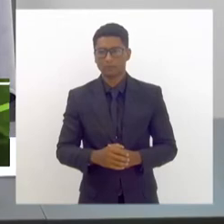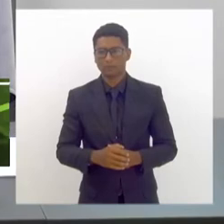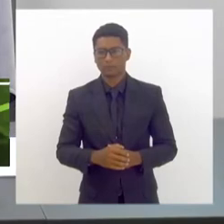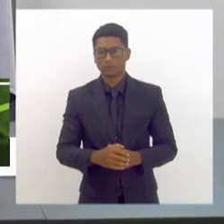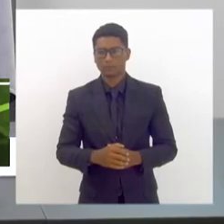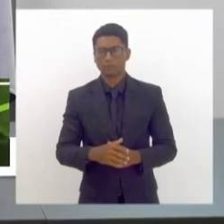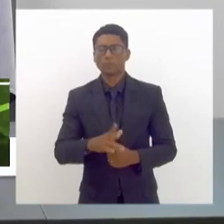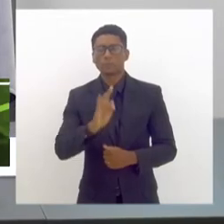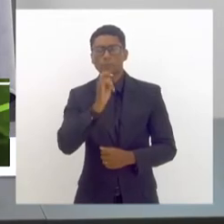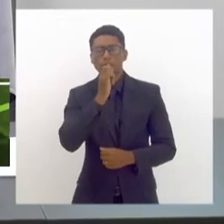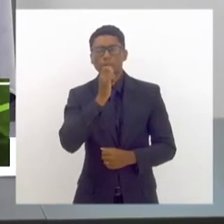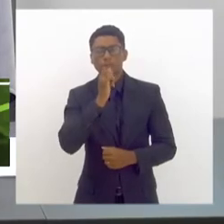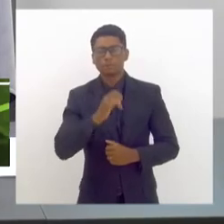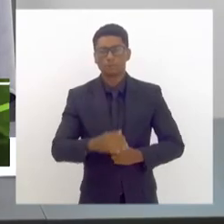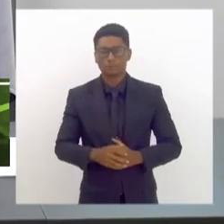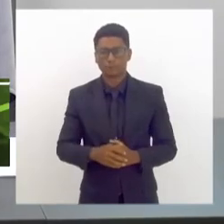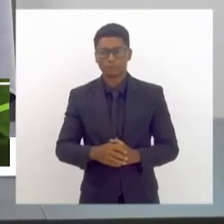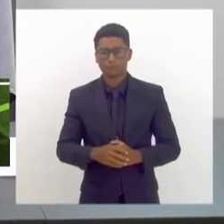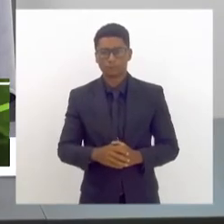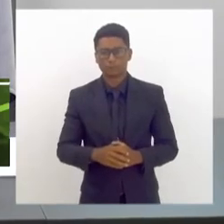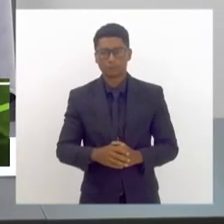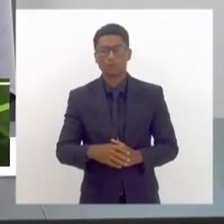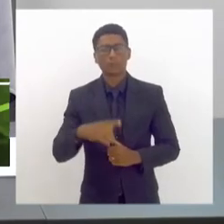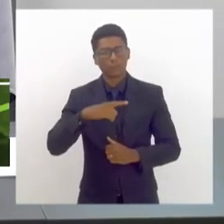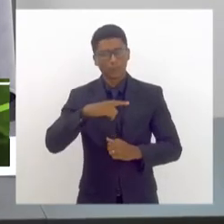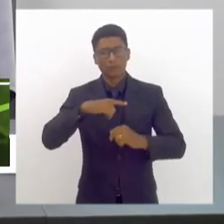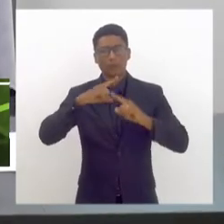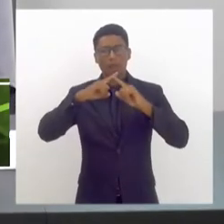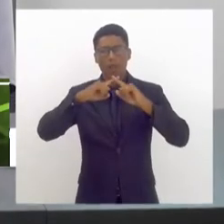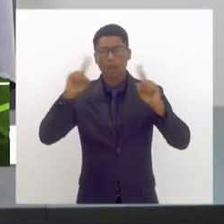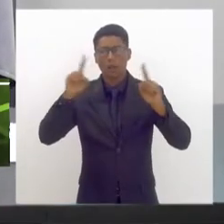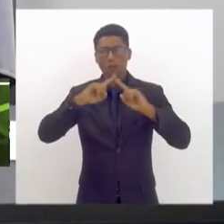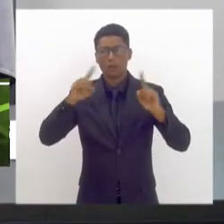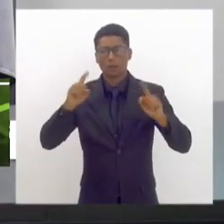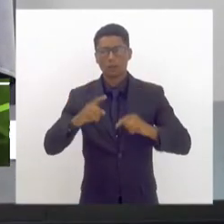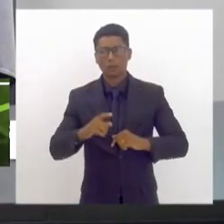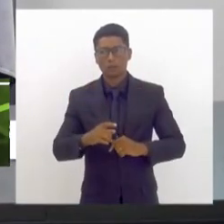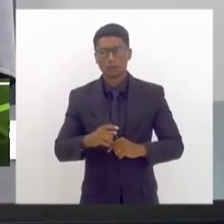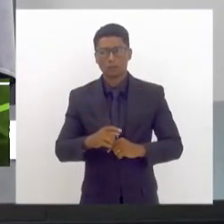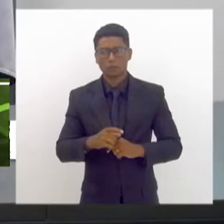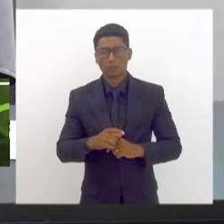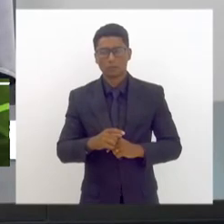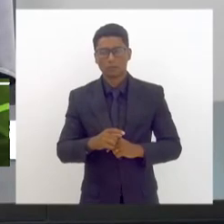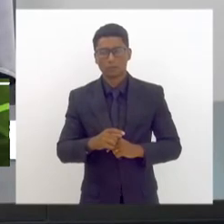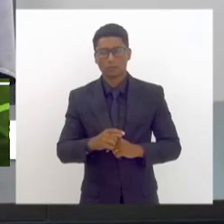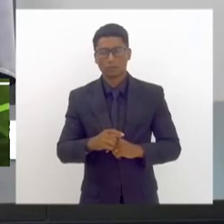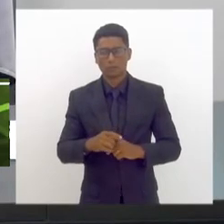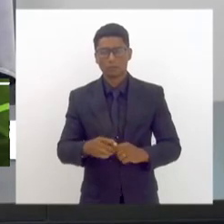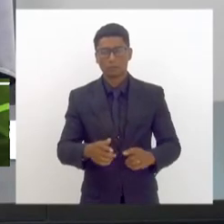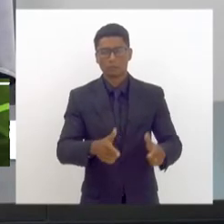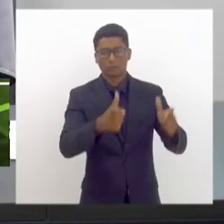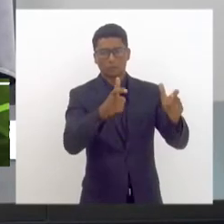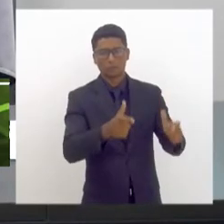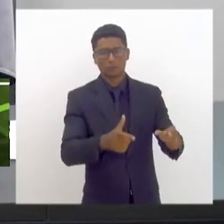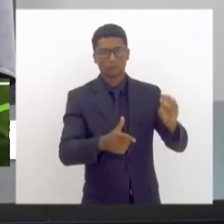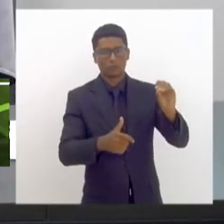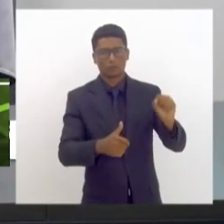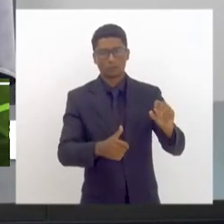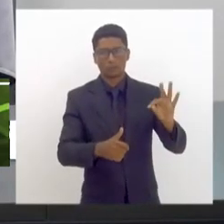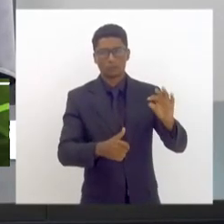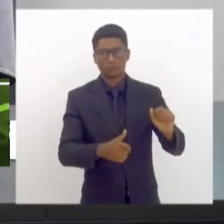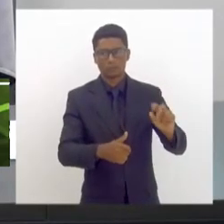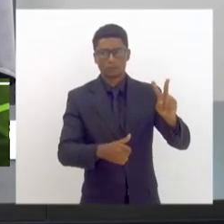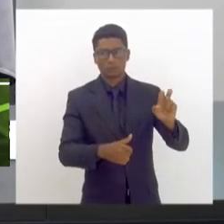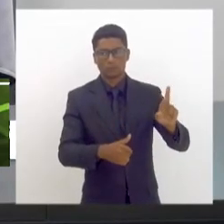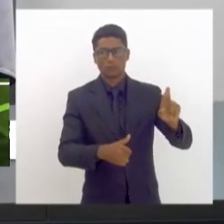exemplo, uma reclamação de inspetores escolares da região da Costa Verde, que cobrem uma área enorme, estão